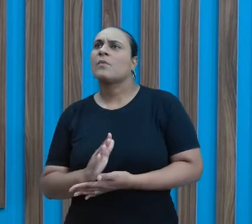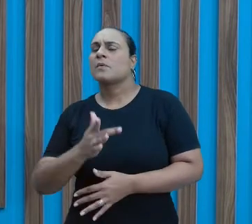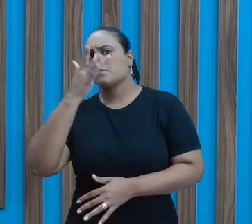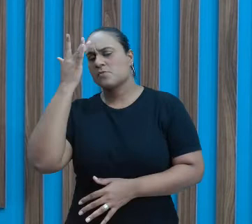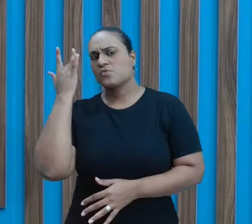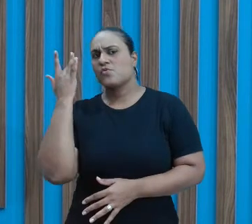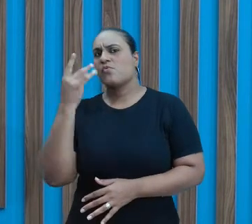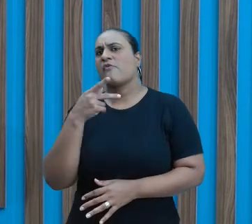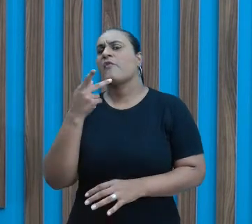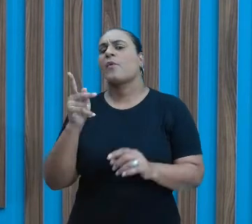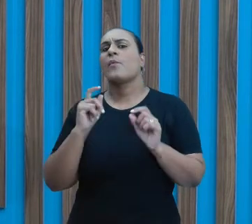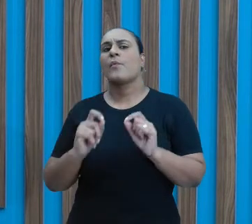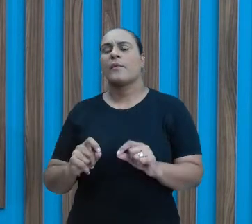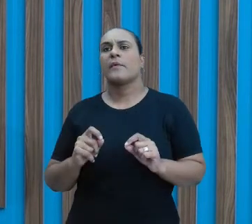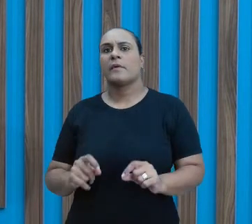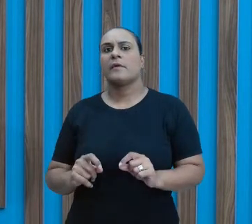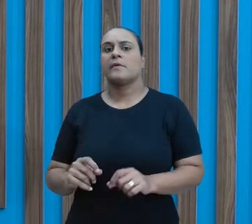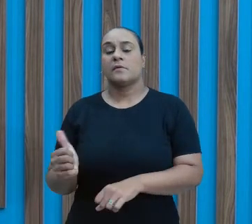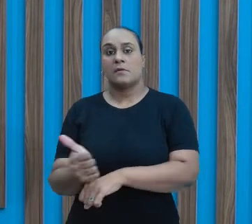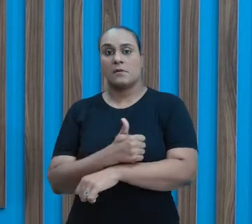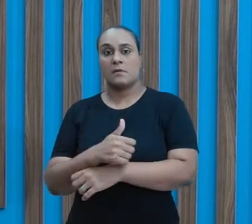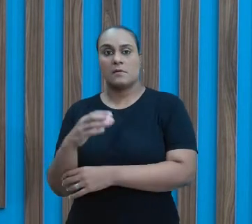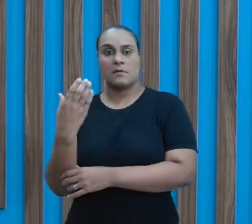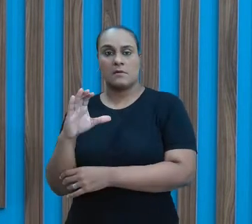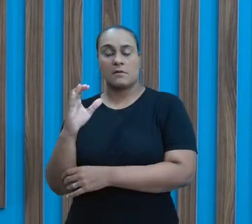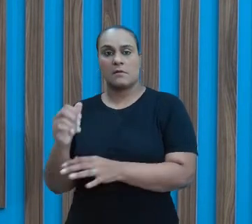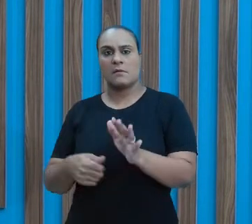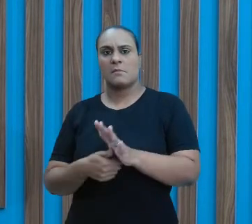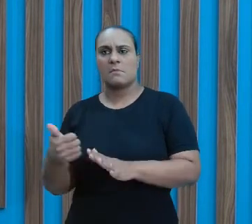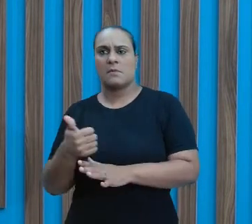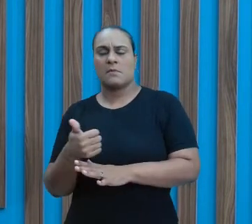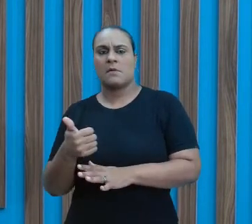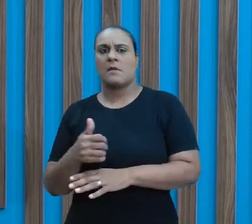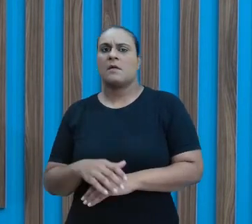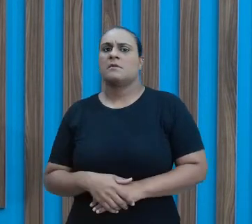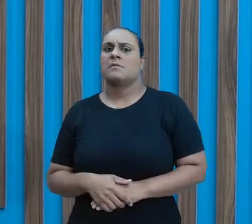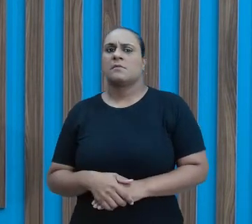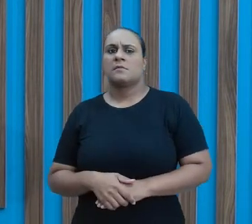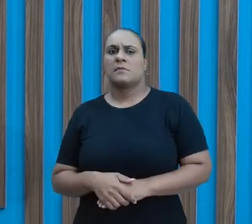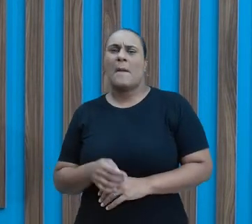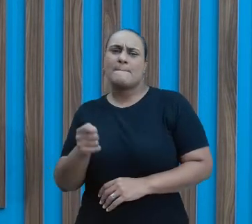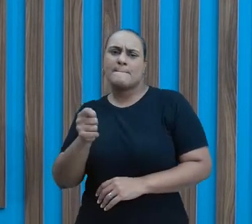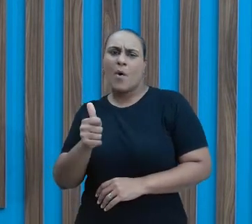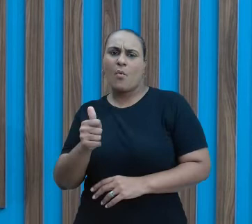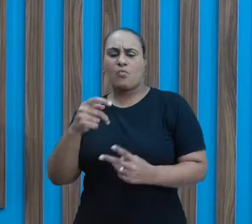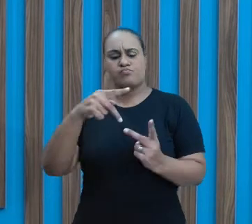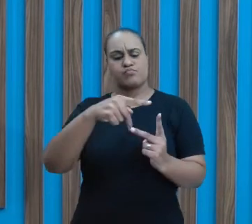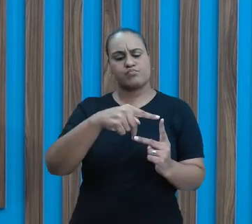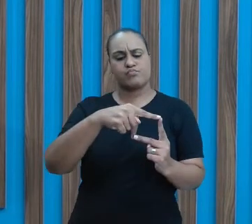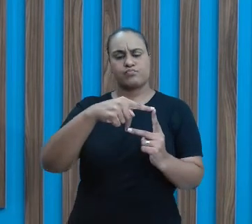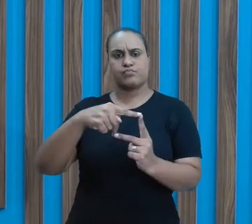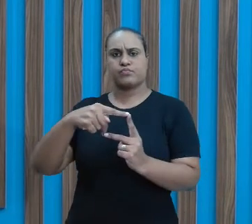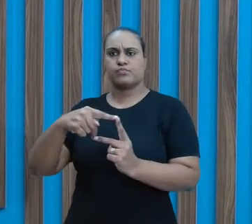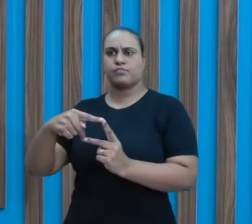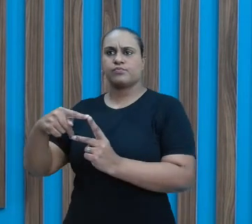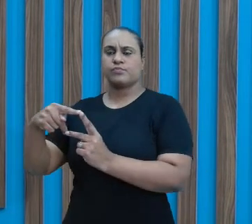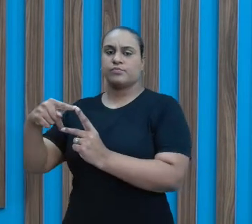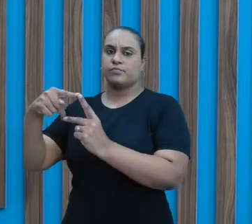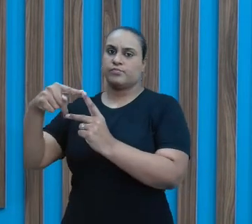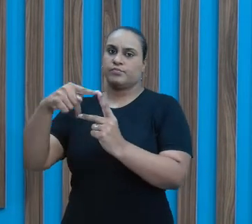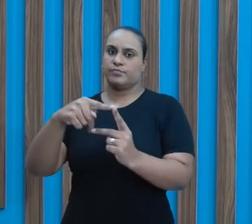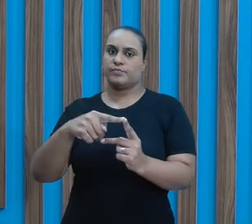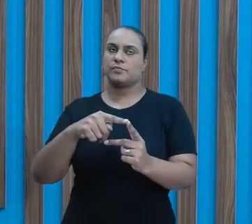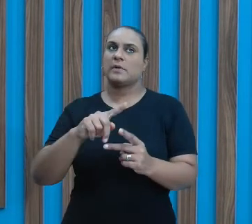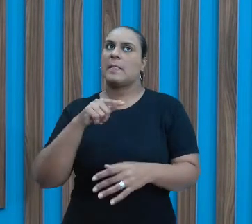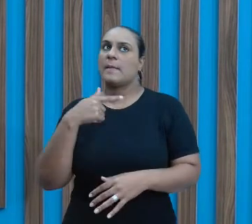que alguns cientistas primeiro saíram colocando poucos quadrinhos. E à medida que a tabela, os